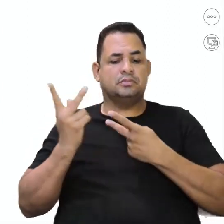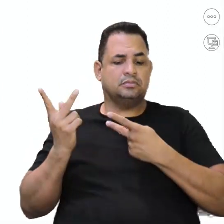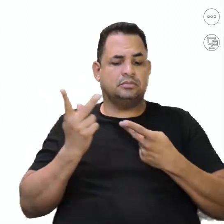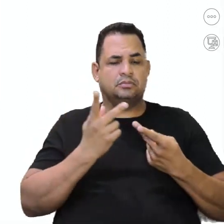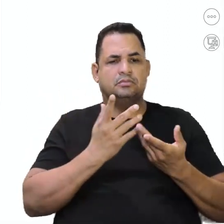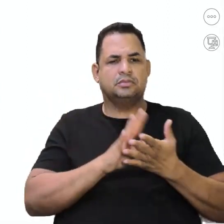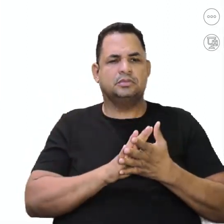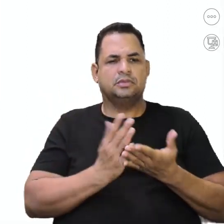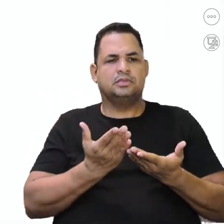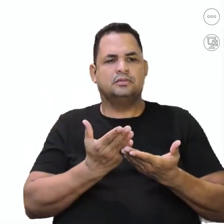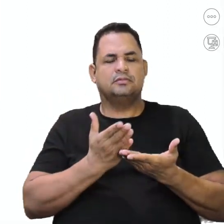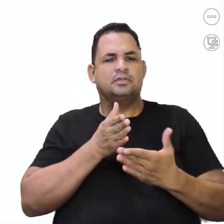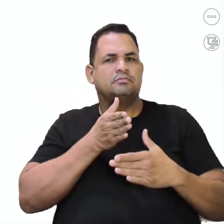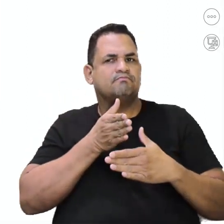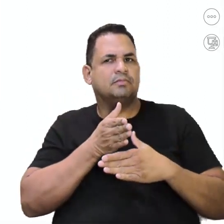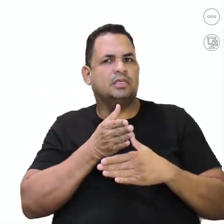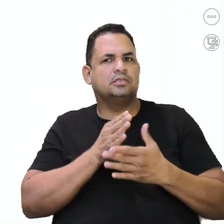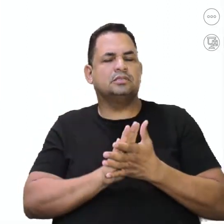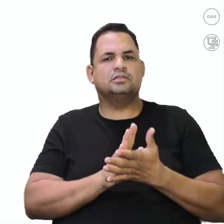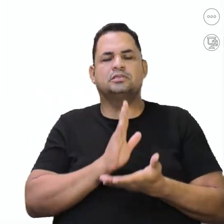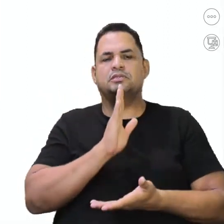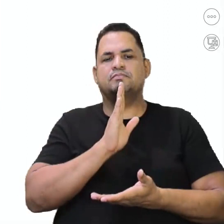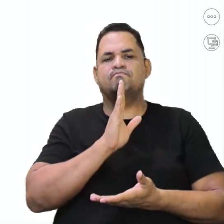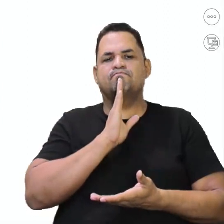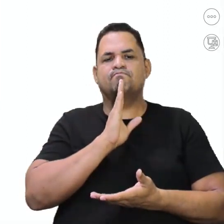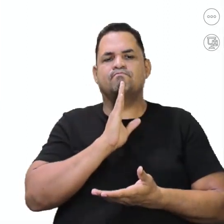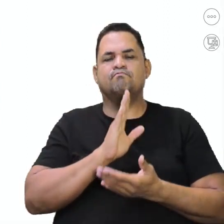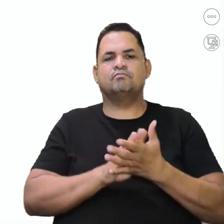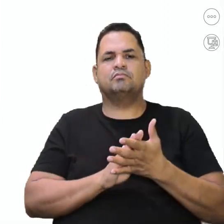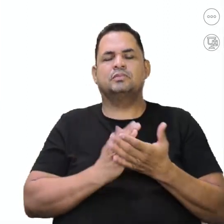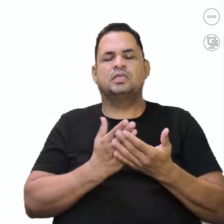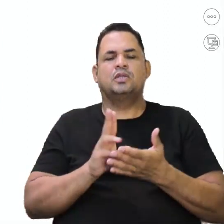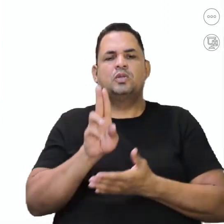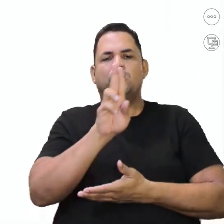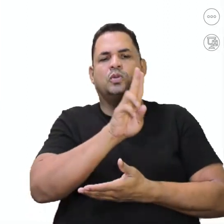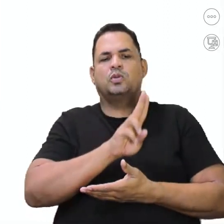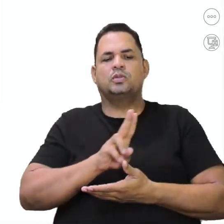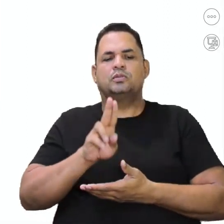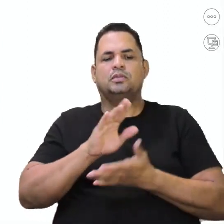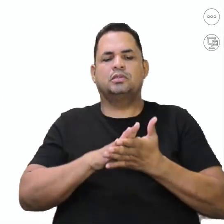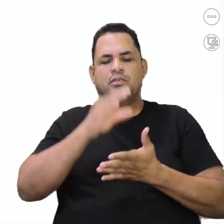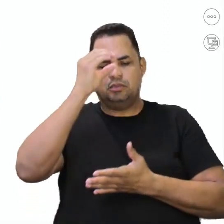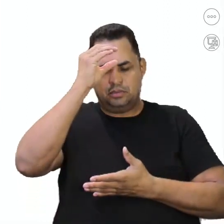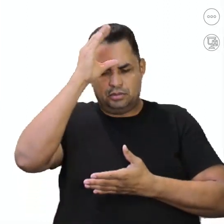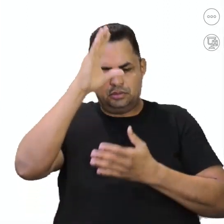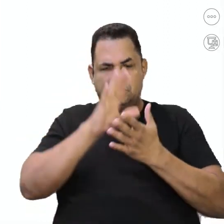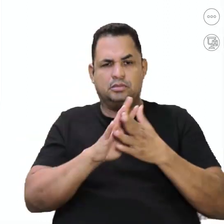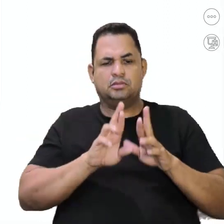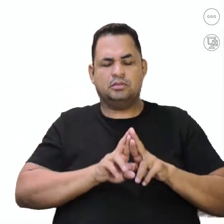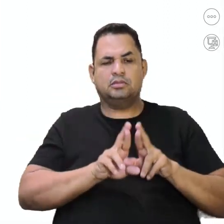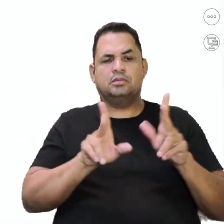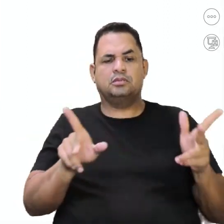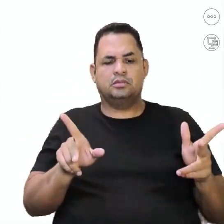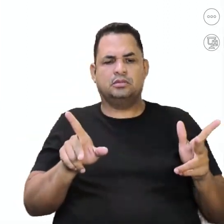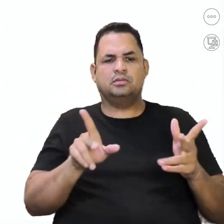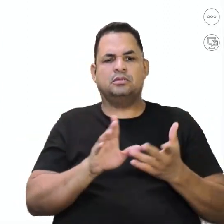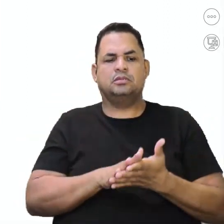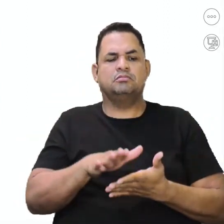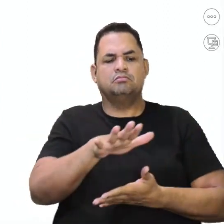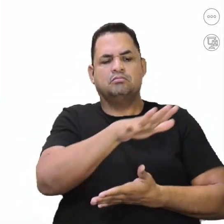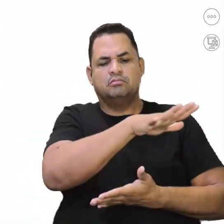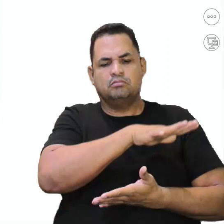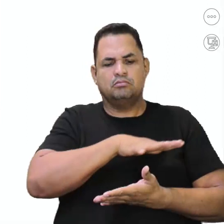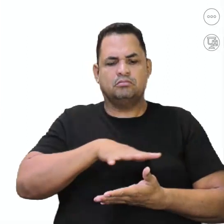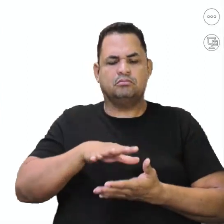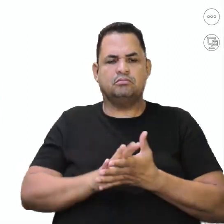esse conhecimento, assim como também você vai poder utilizar esse conhecimento em diferentes e